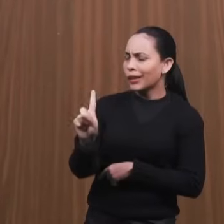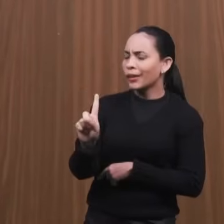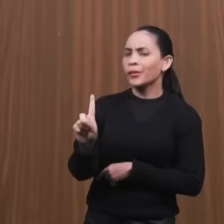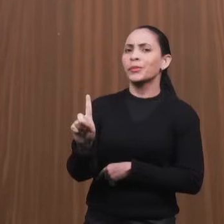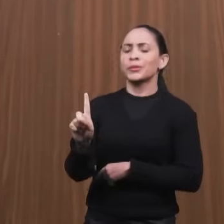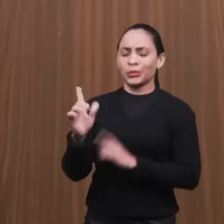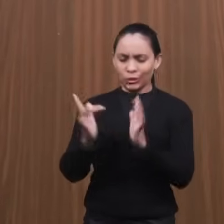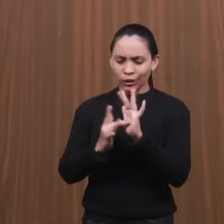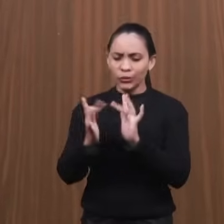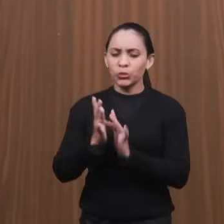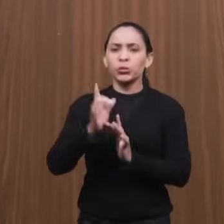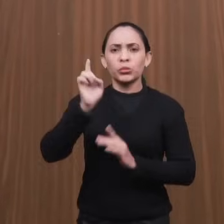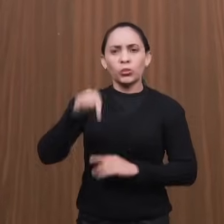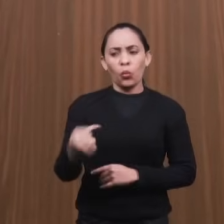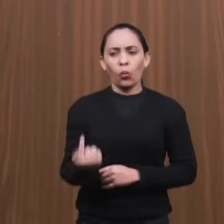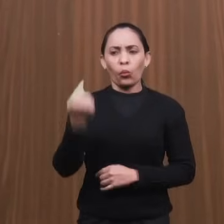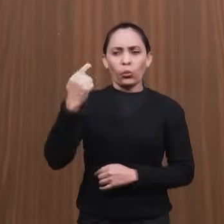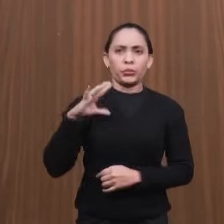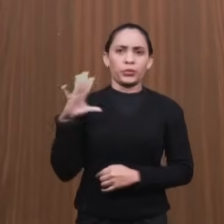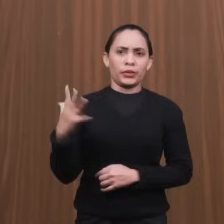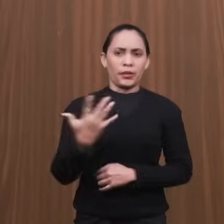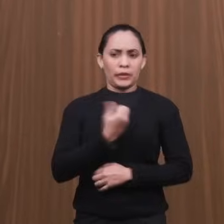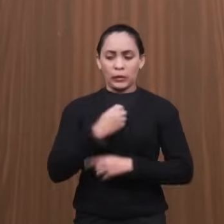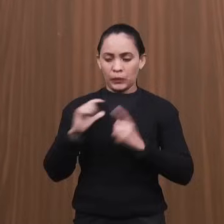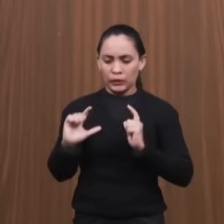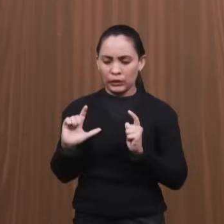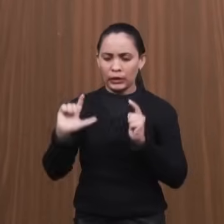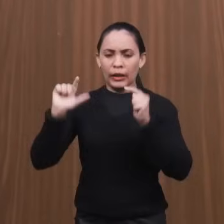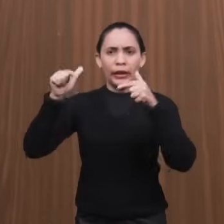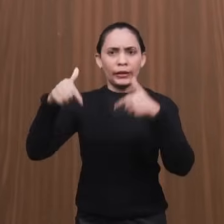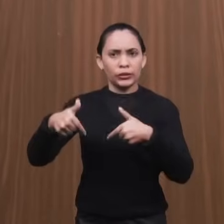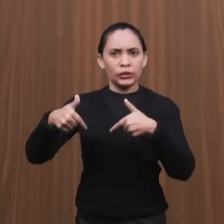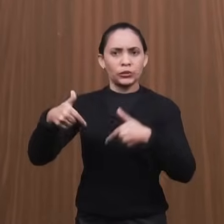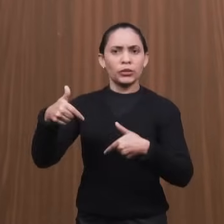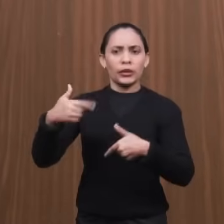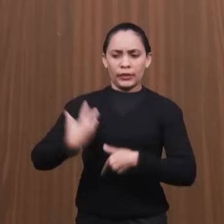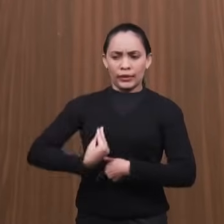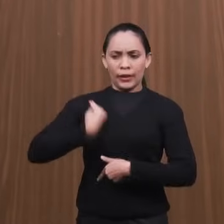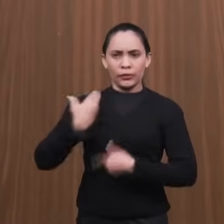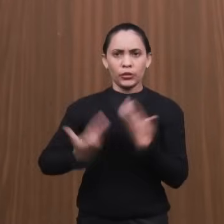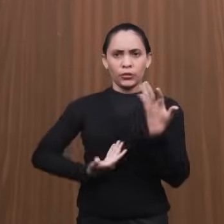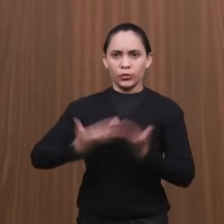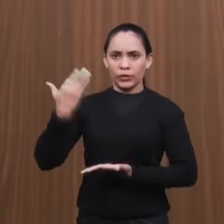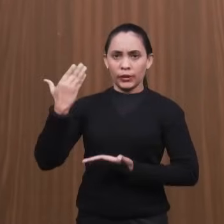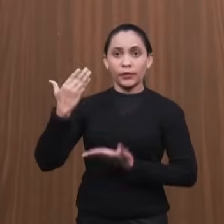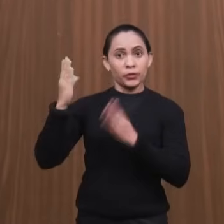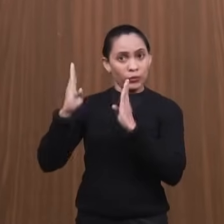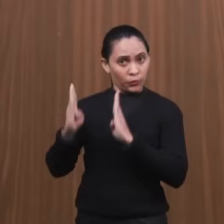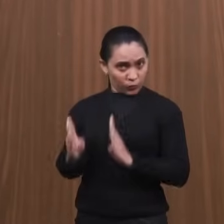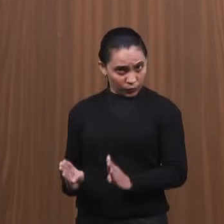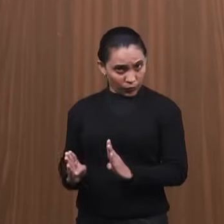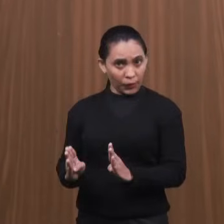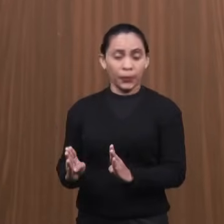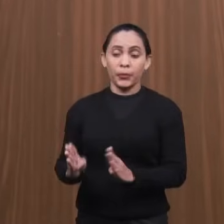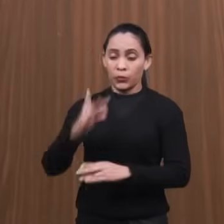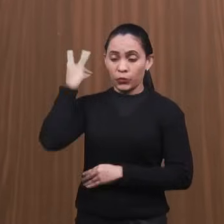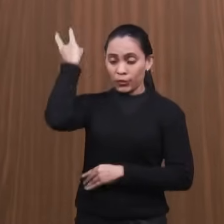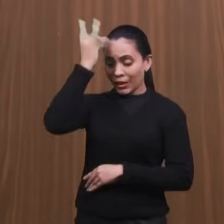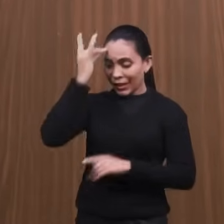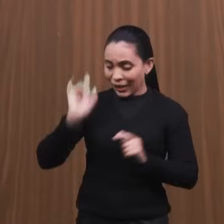está presente no meio da sua igreja. A unção dele, que é o governo do seu Espírito